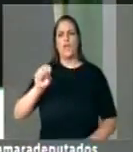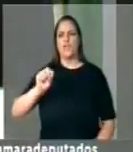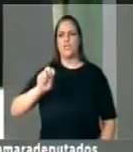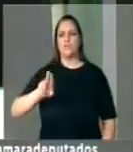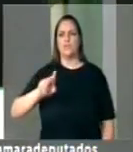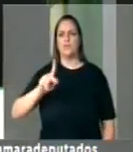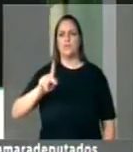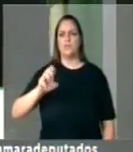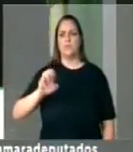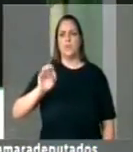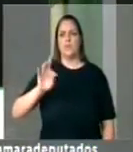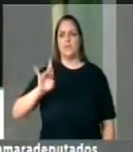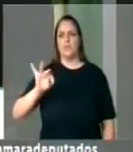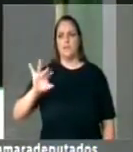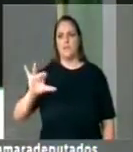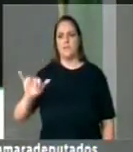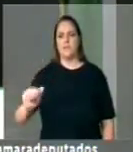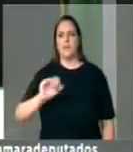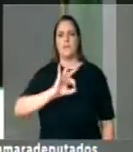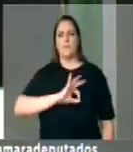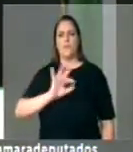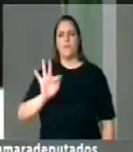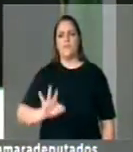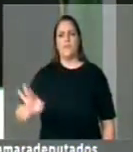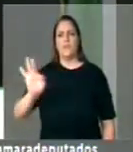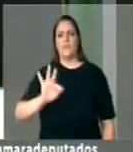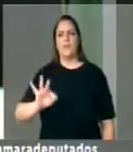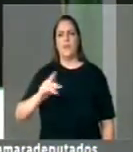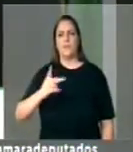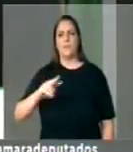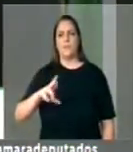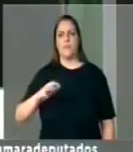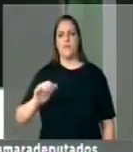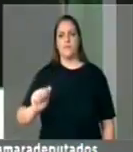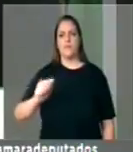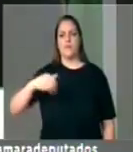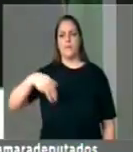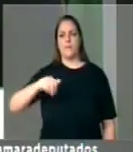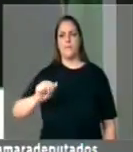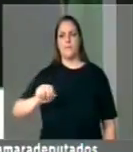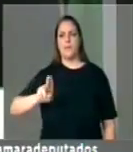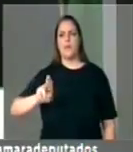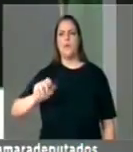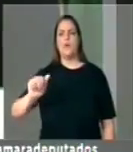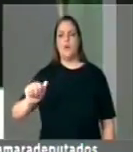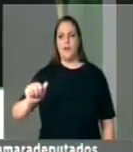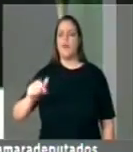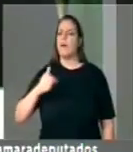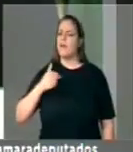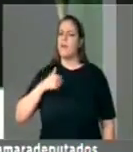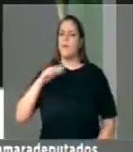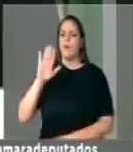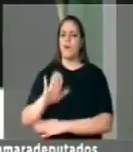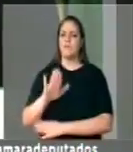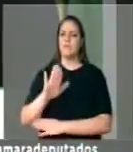Polícia Federal na Praça Mauá. Eu passei a tarde no mesmo lugar que